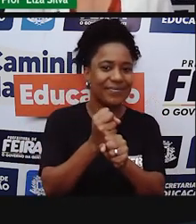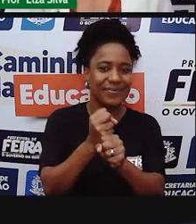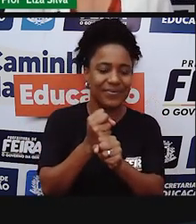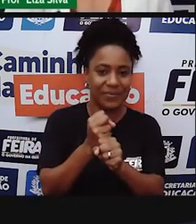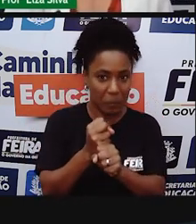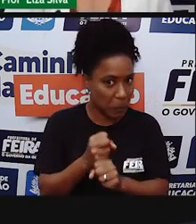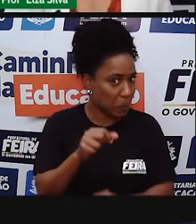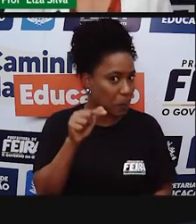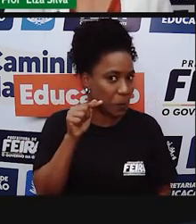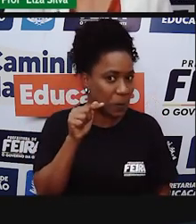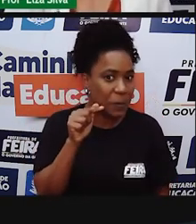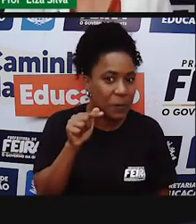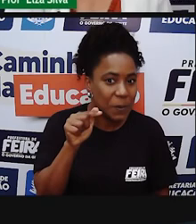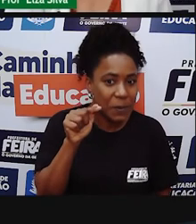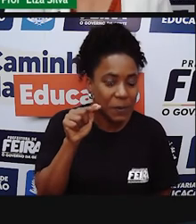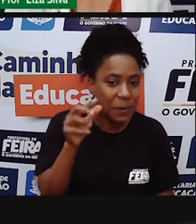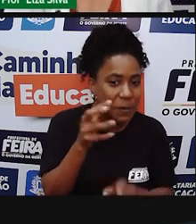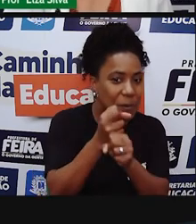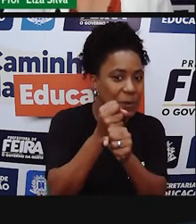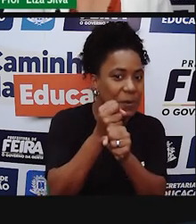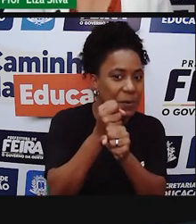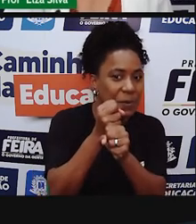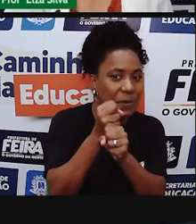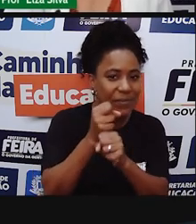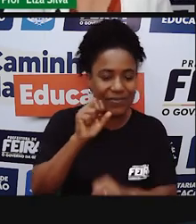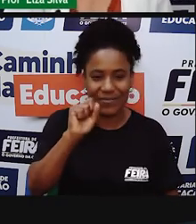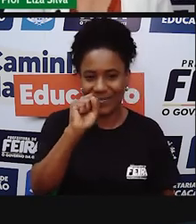Nossa pontuação com os bônus.